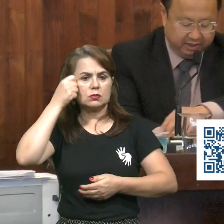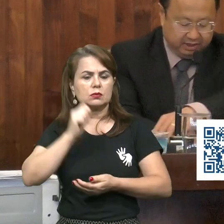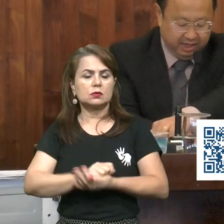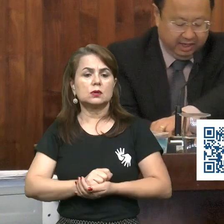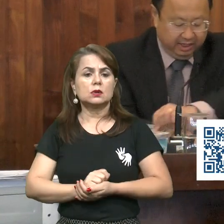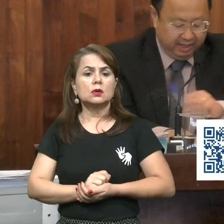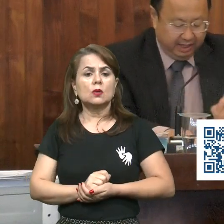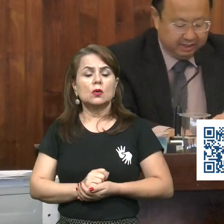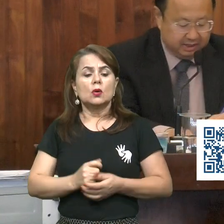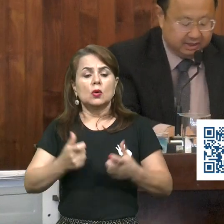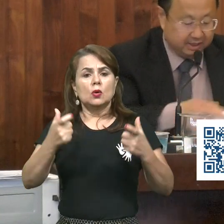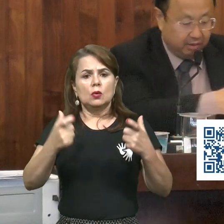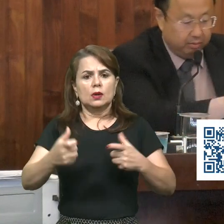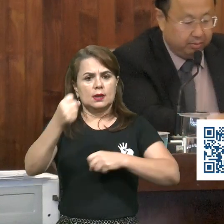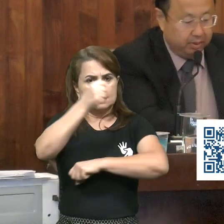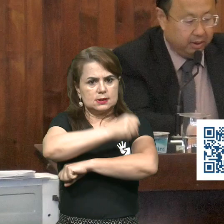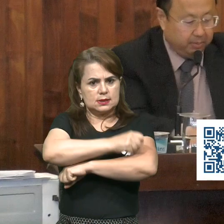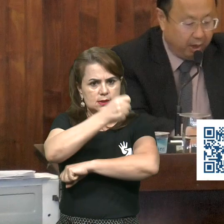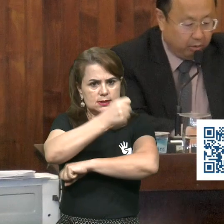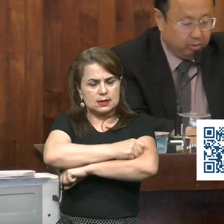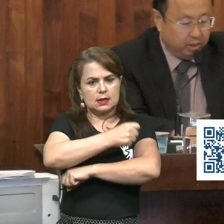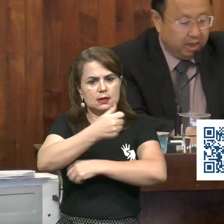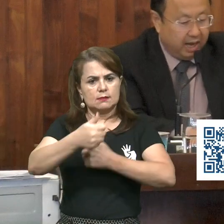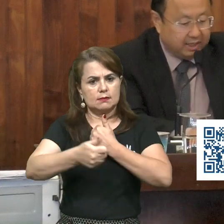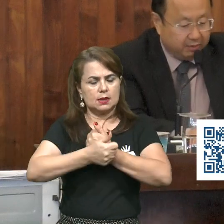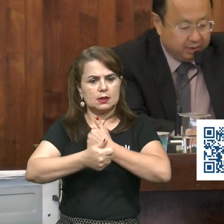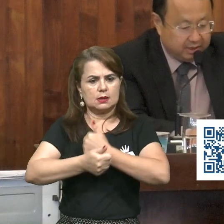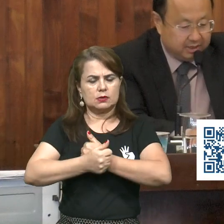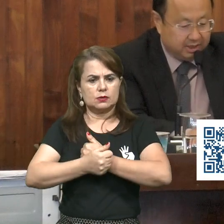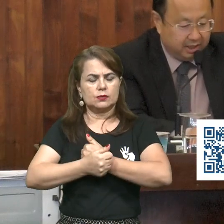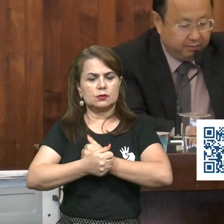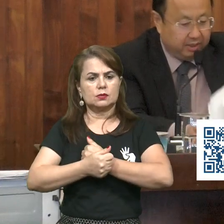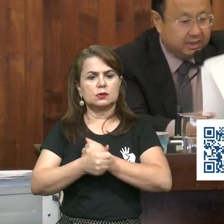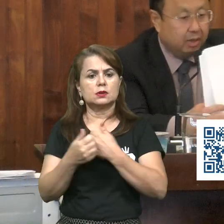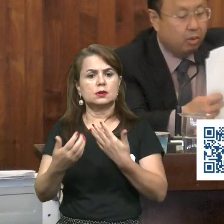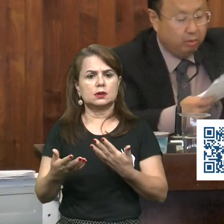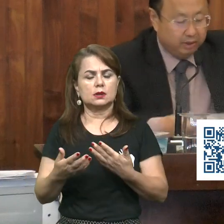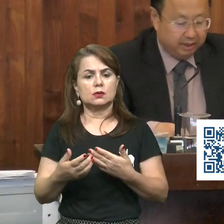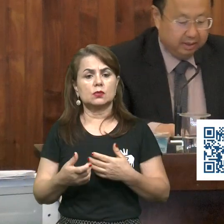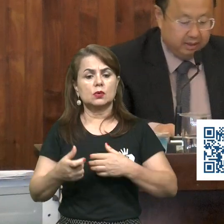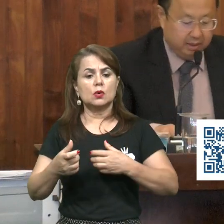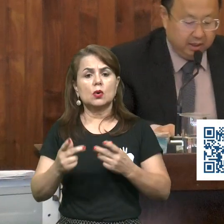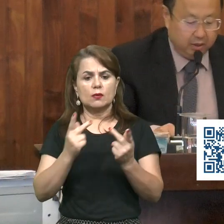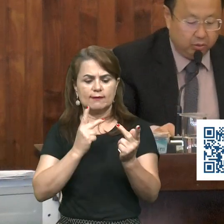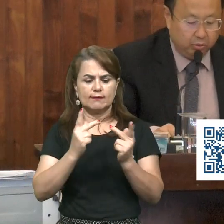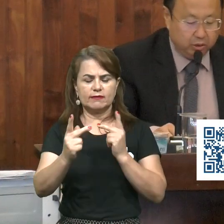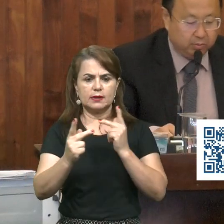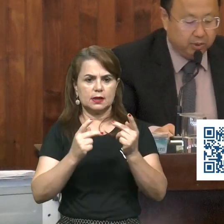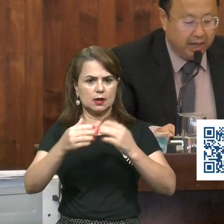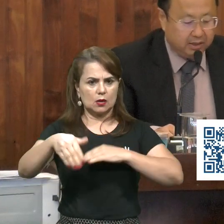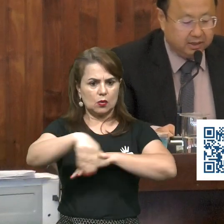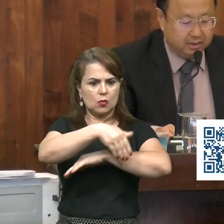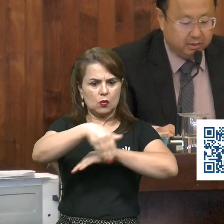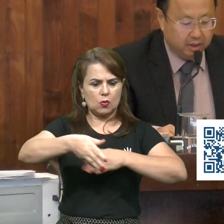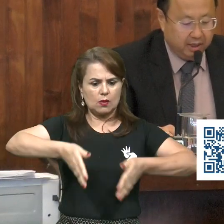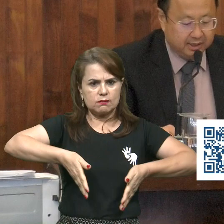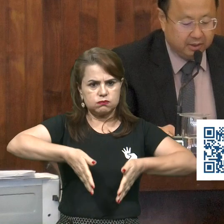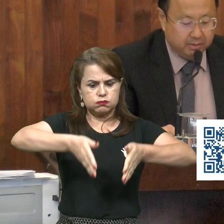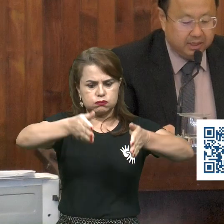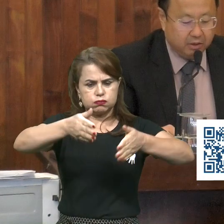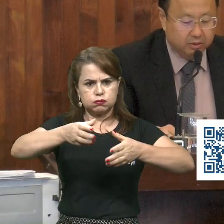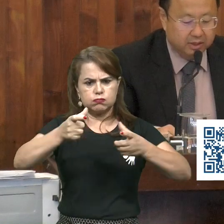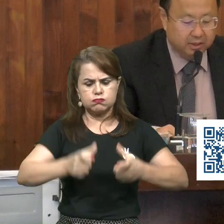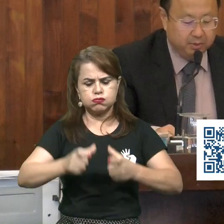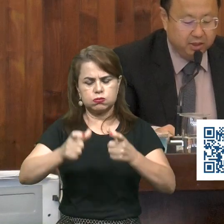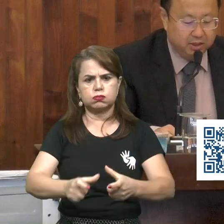Terra Verde e Terras de São Paulo. Haja vistas que a via se encontra com muitos buracos.